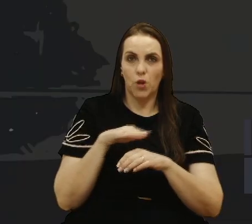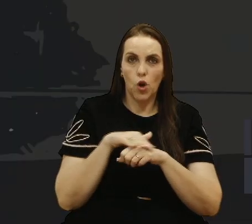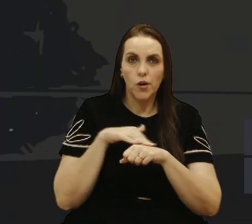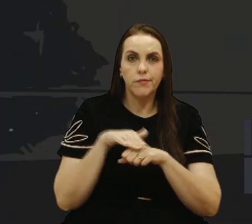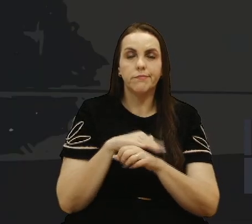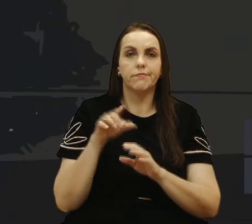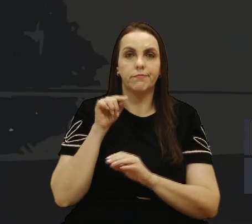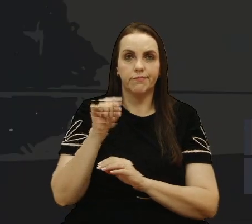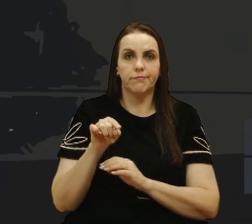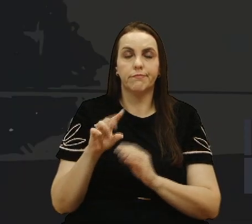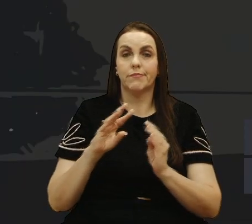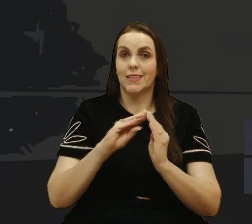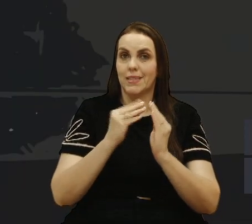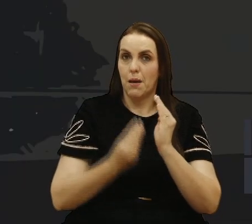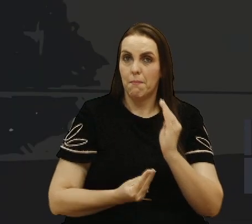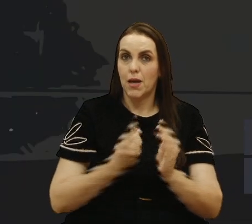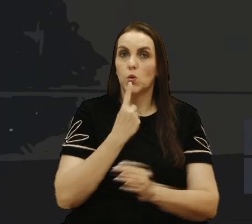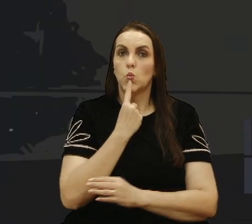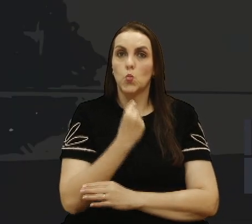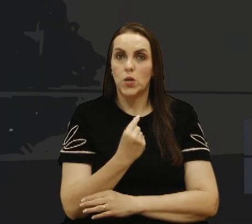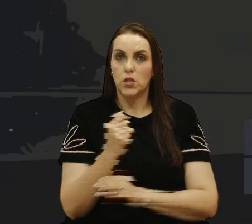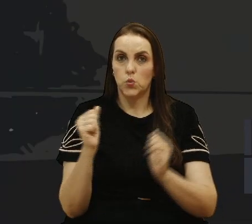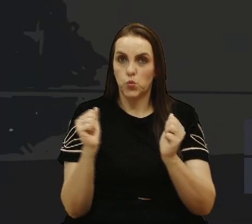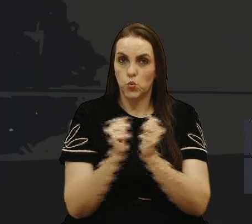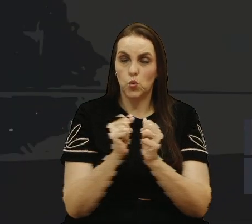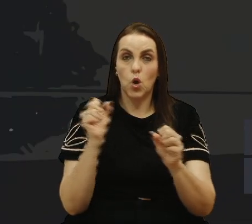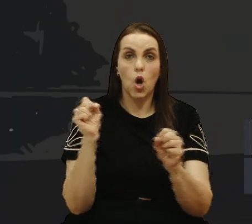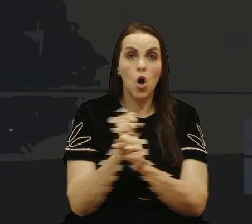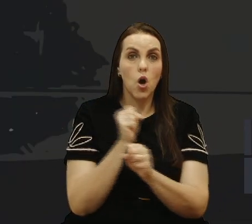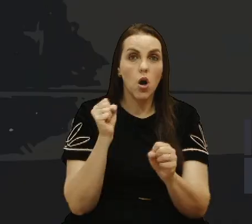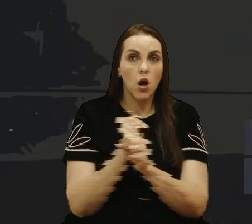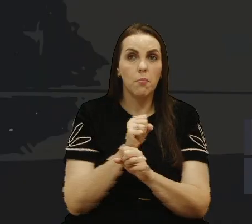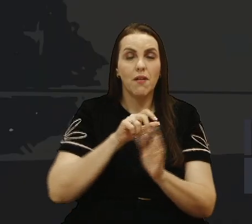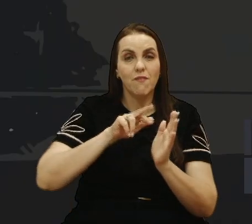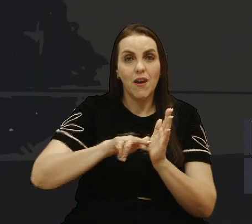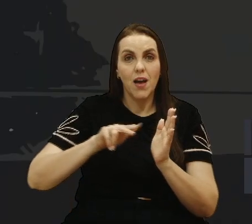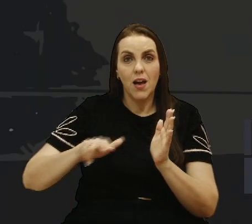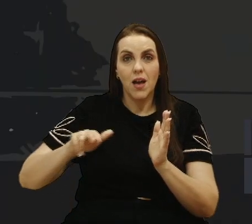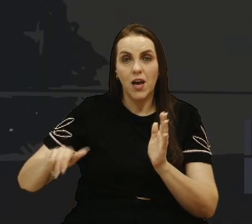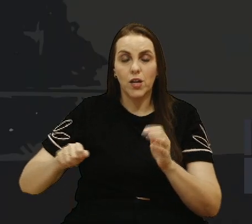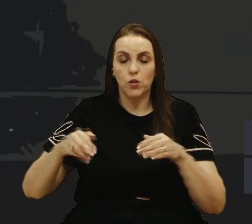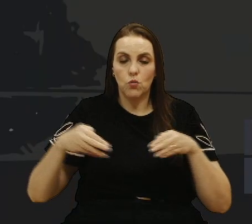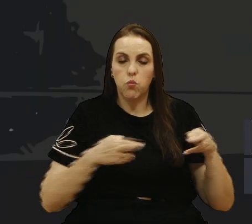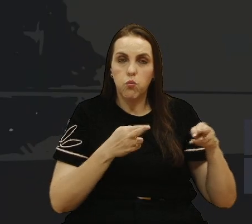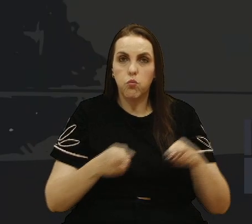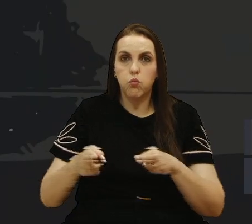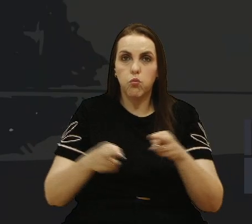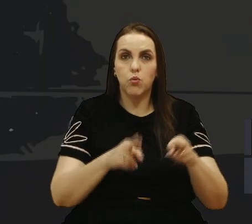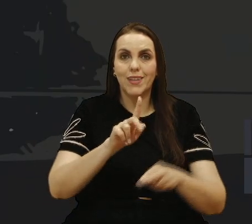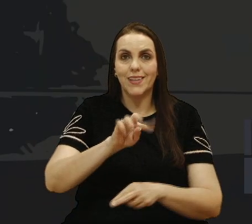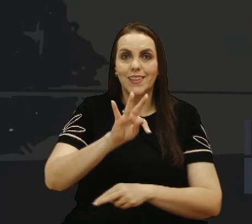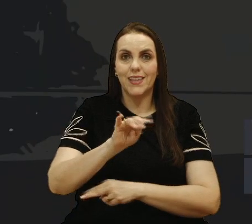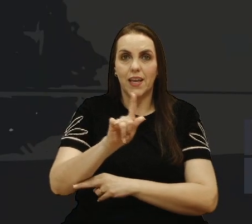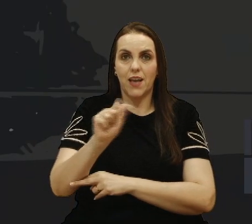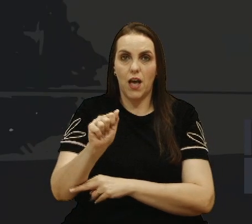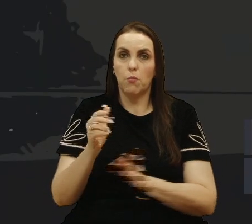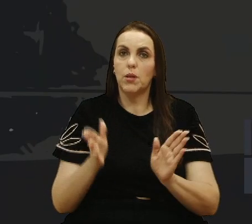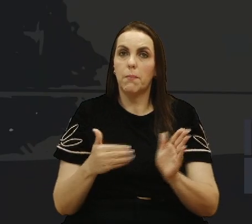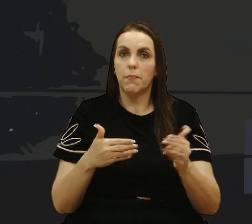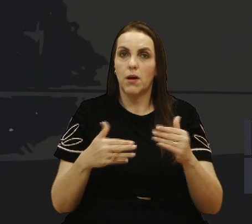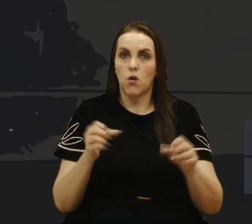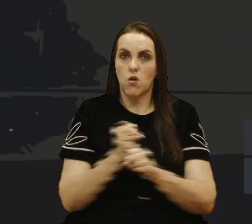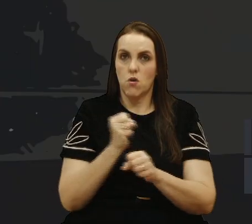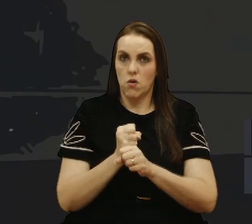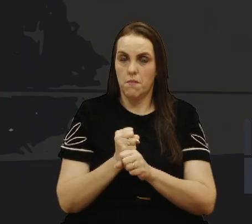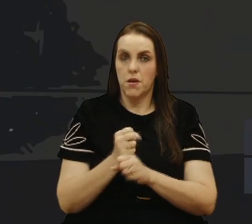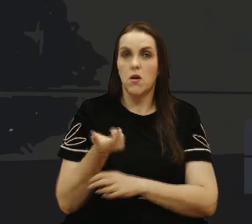colocar essa obra de contenção em vários pontos do Tega no pacote de obras. A gente